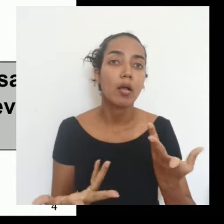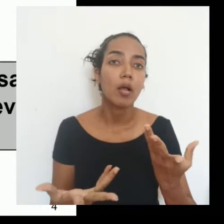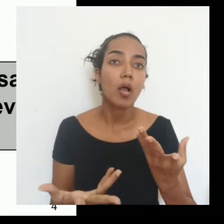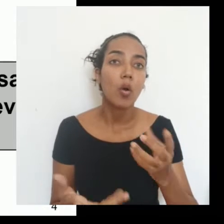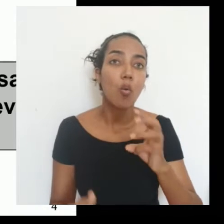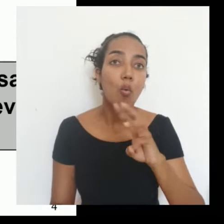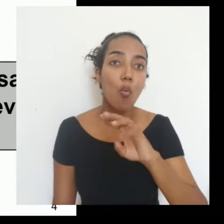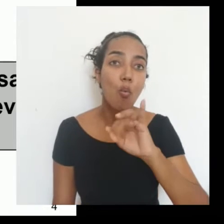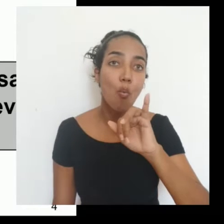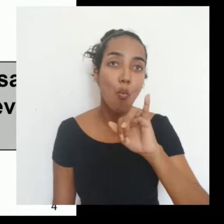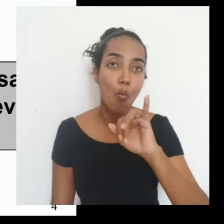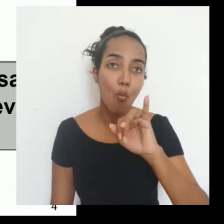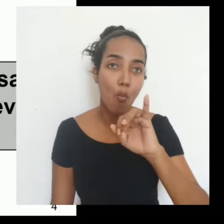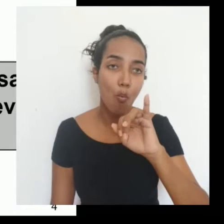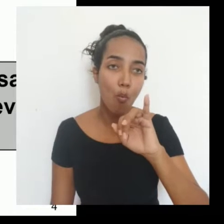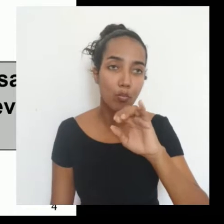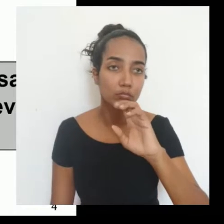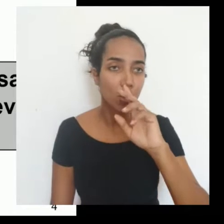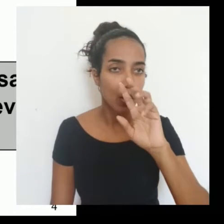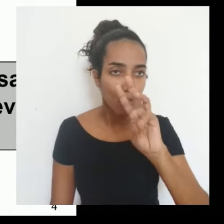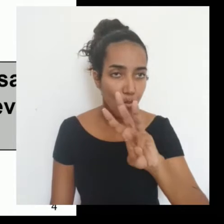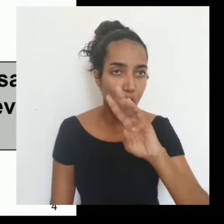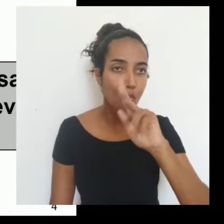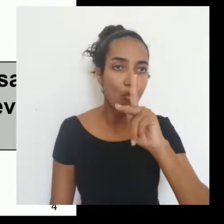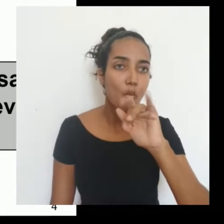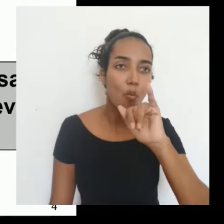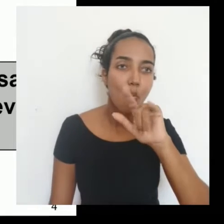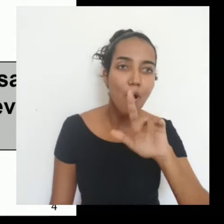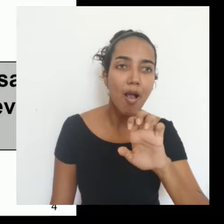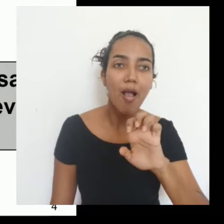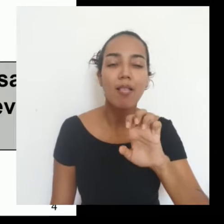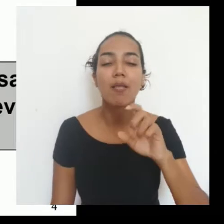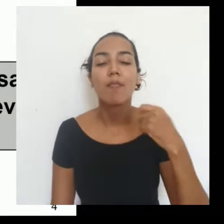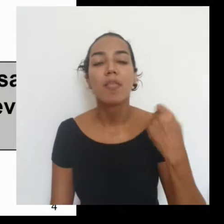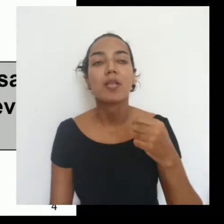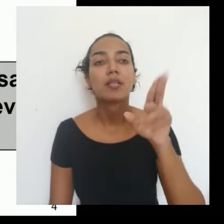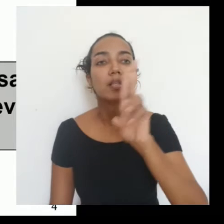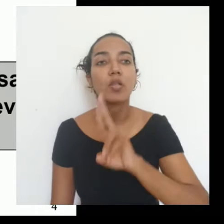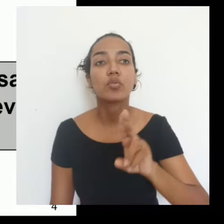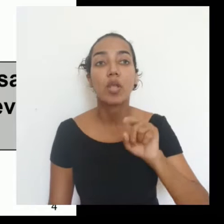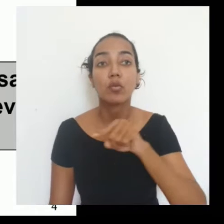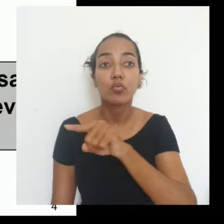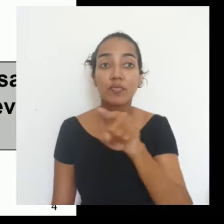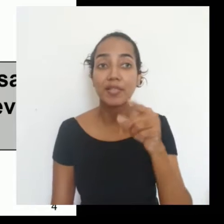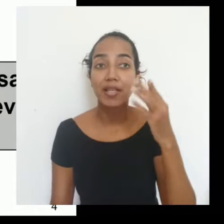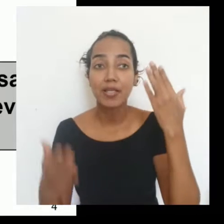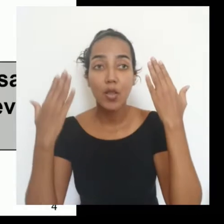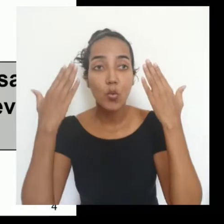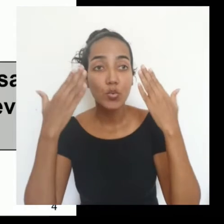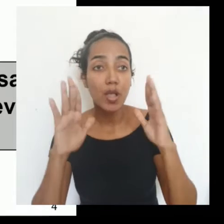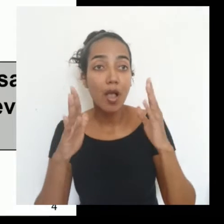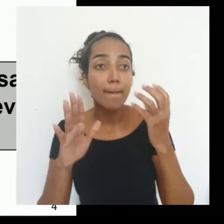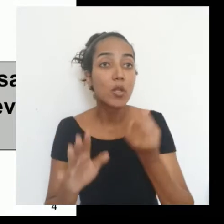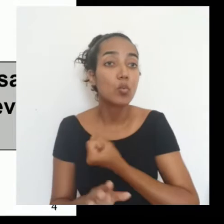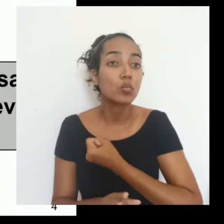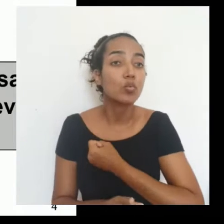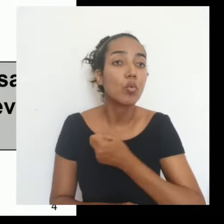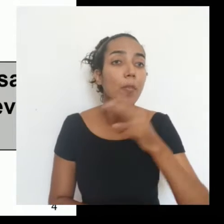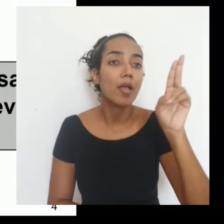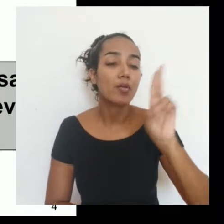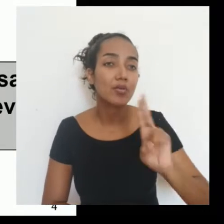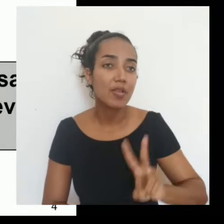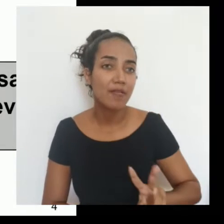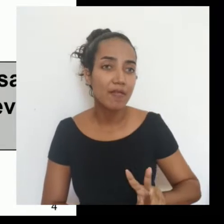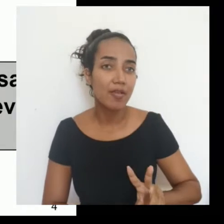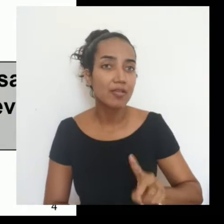quando você não sabe o número de vezes que esses comandos do corpo